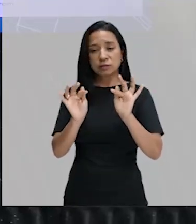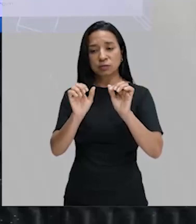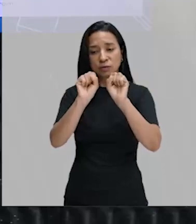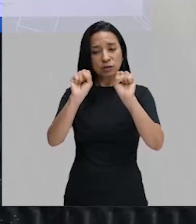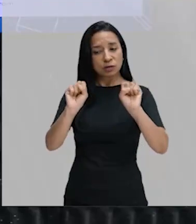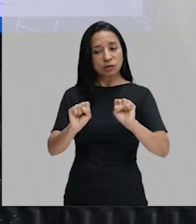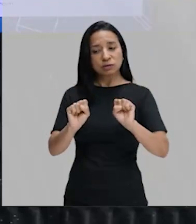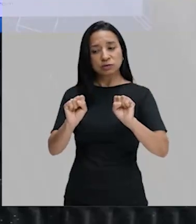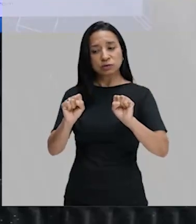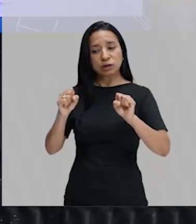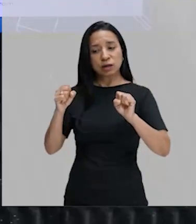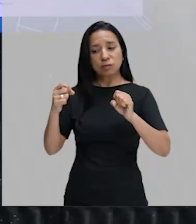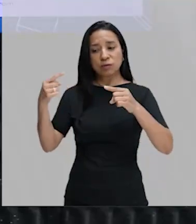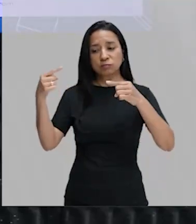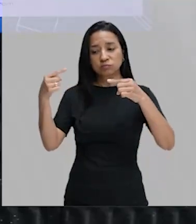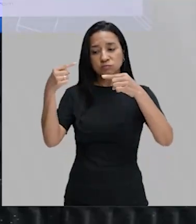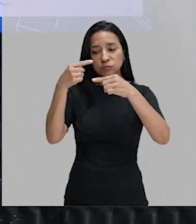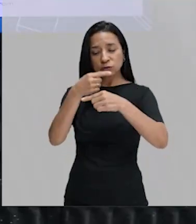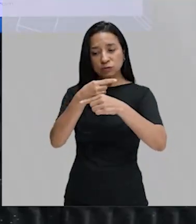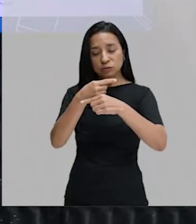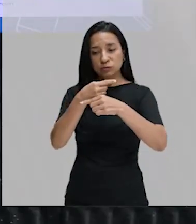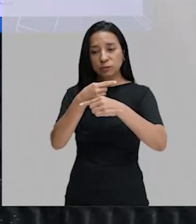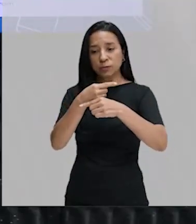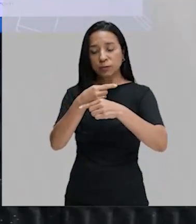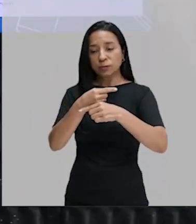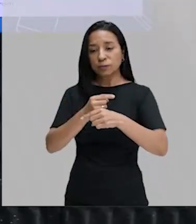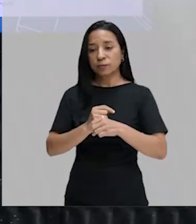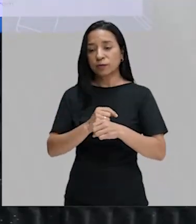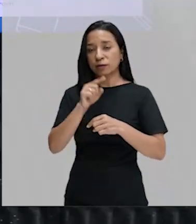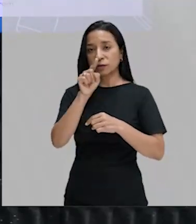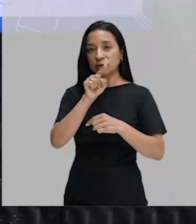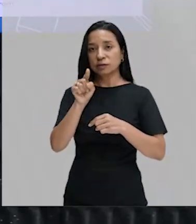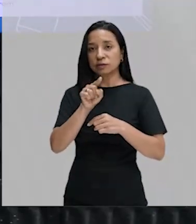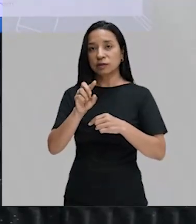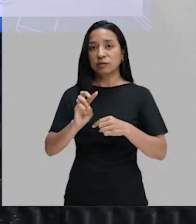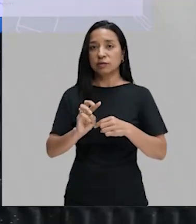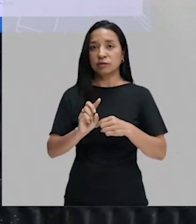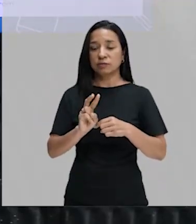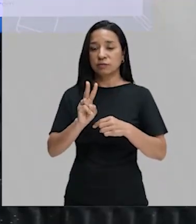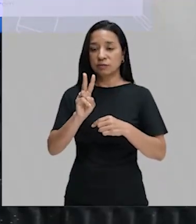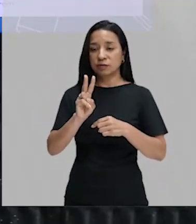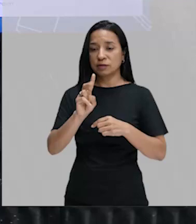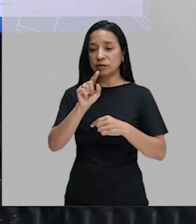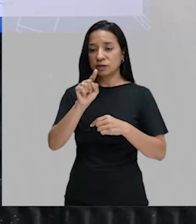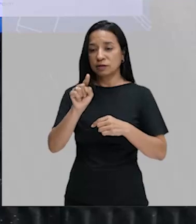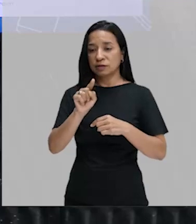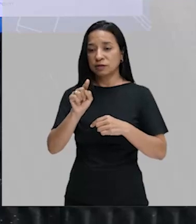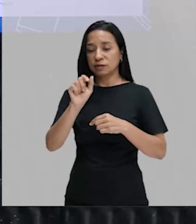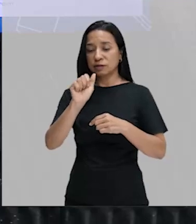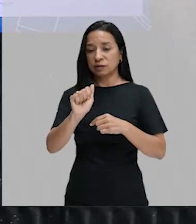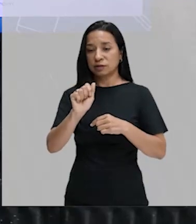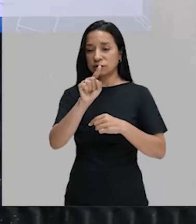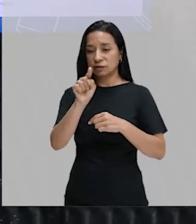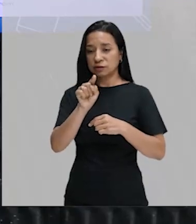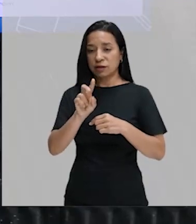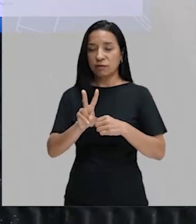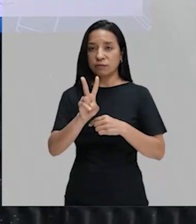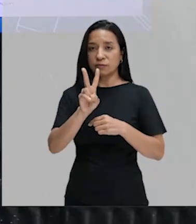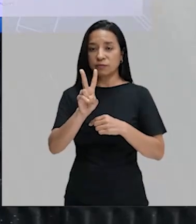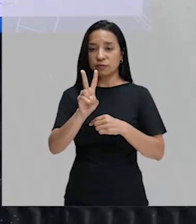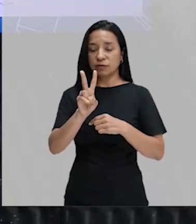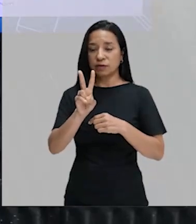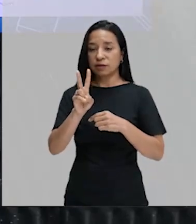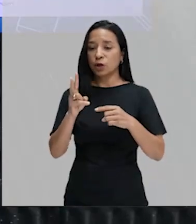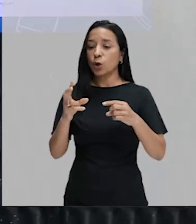da setinha. Você pegou o ZV com o ZA, ficou aqui, ó, ZVZA, tá vendo? Pegou esse ZV aqui